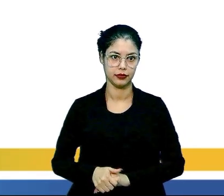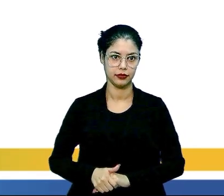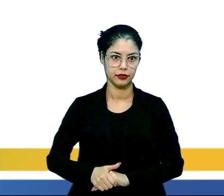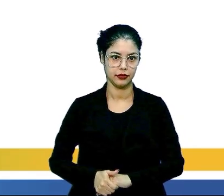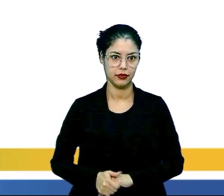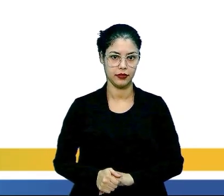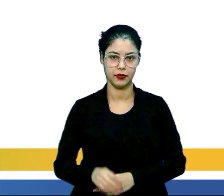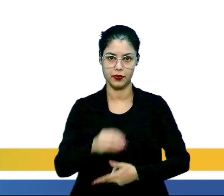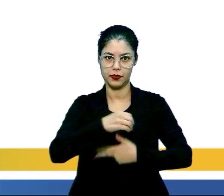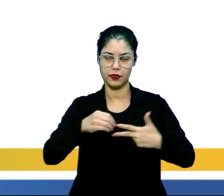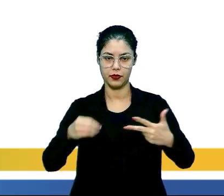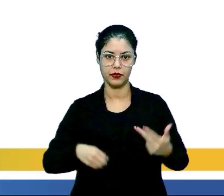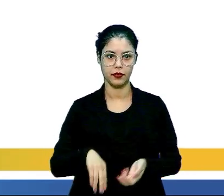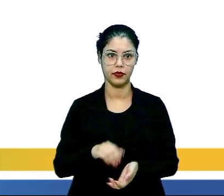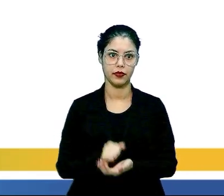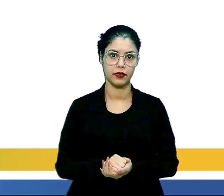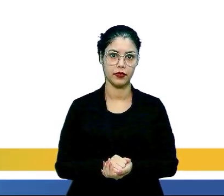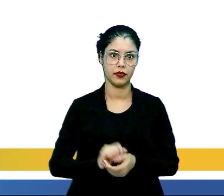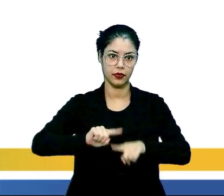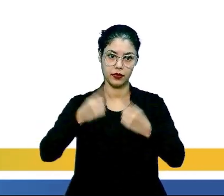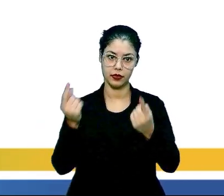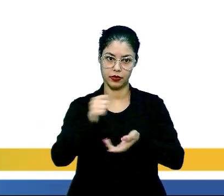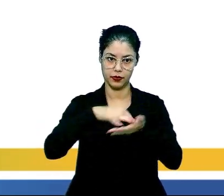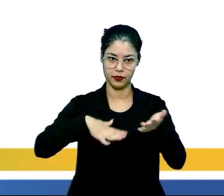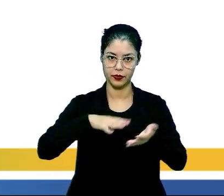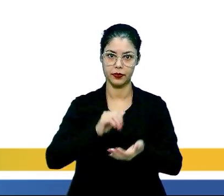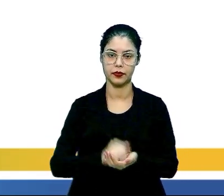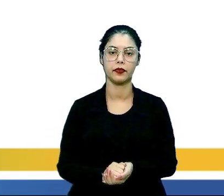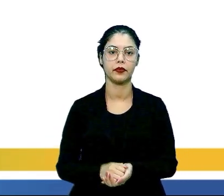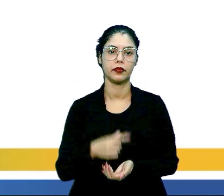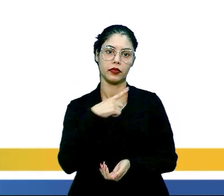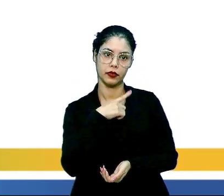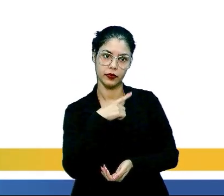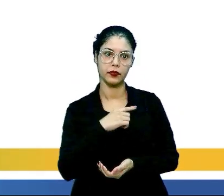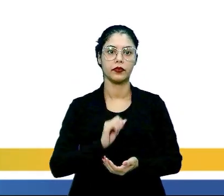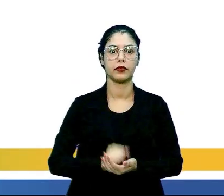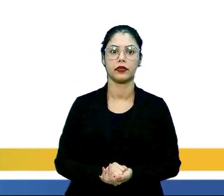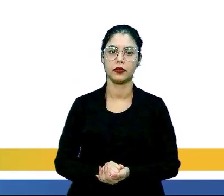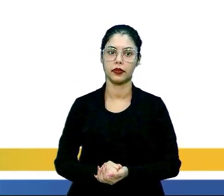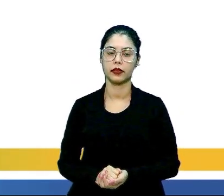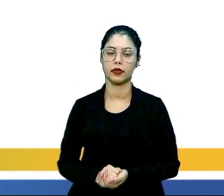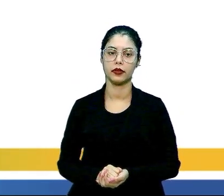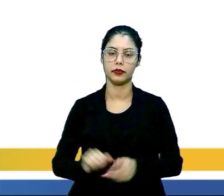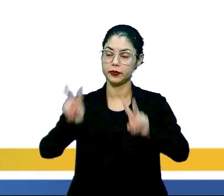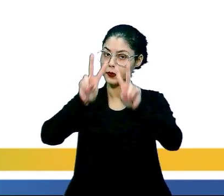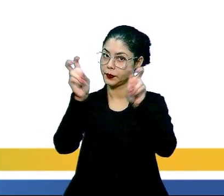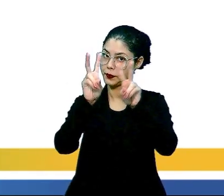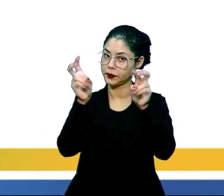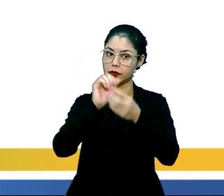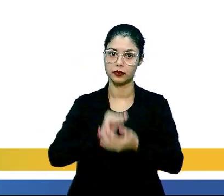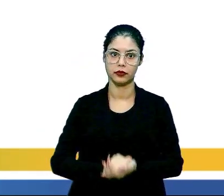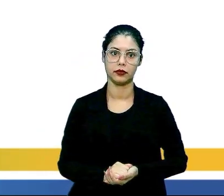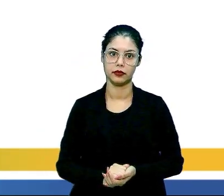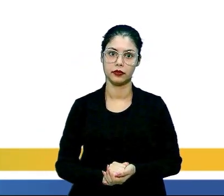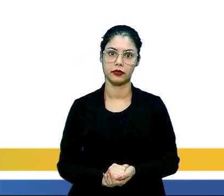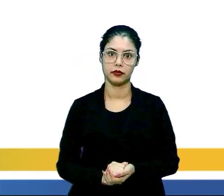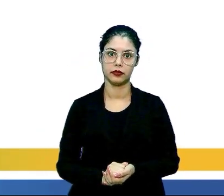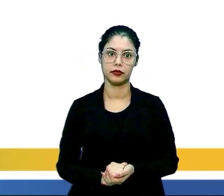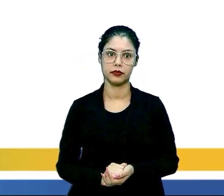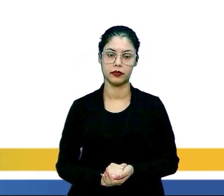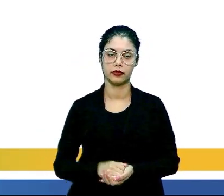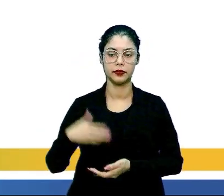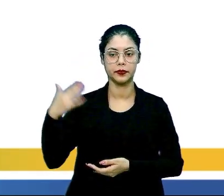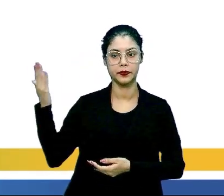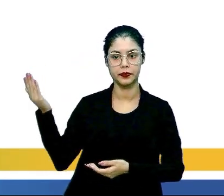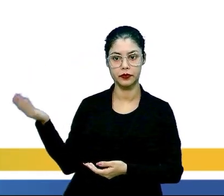lá, arrasando o Enem, porque a gente já tem mais uma questão que também consta no livro, ainda abordando o mesmo assunto de exercício e